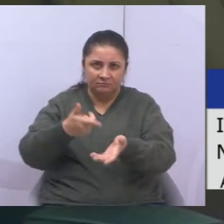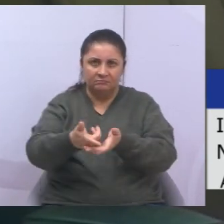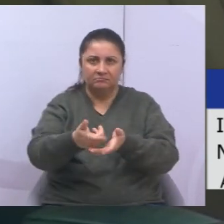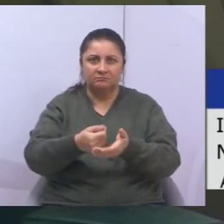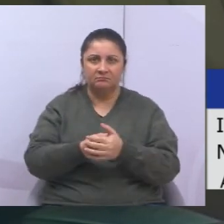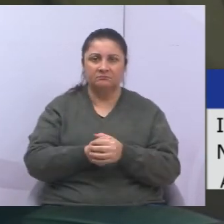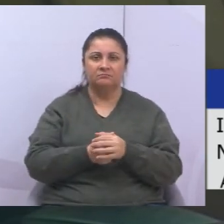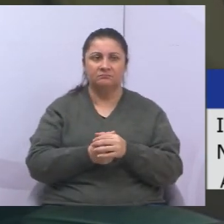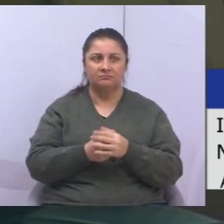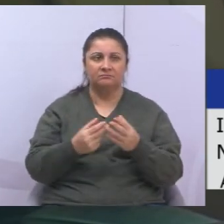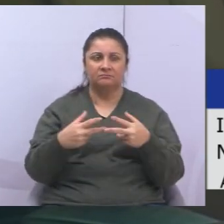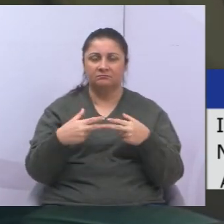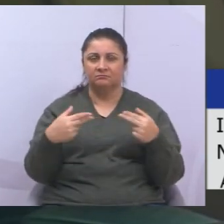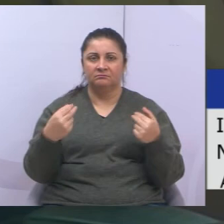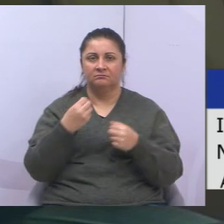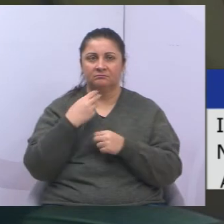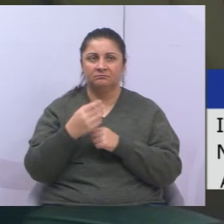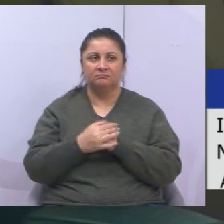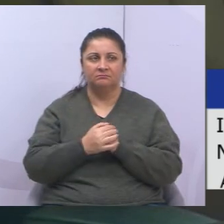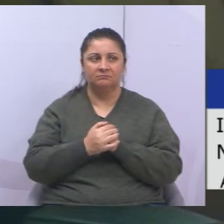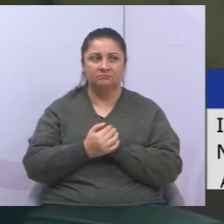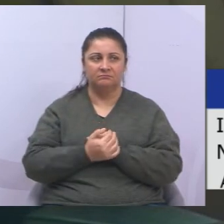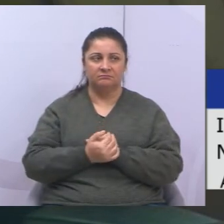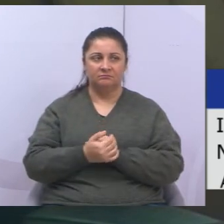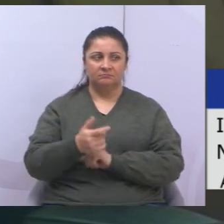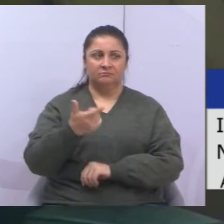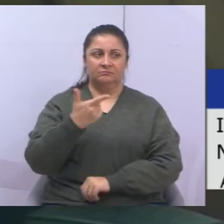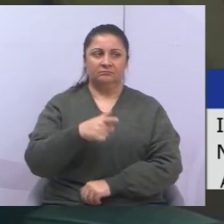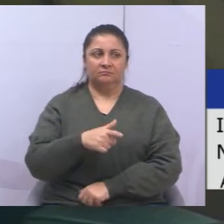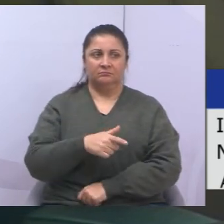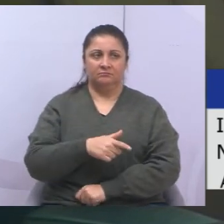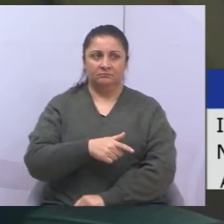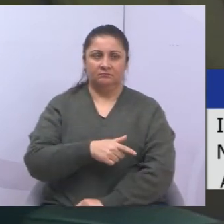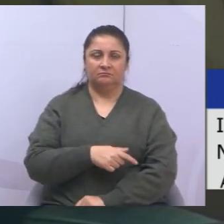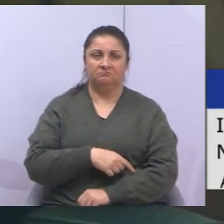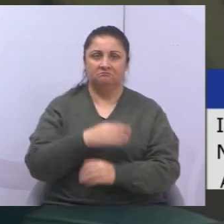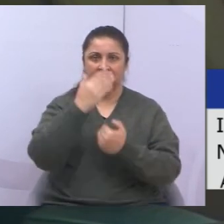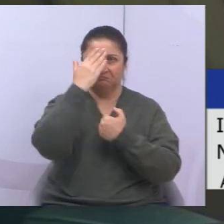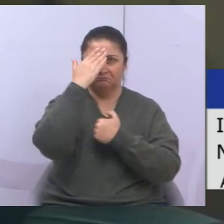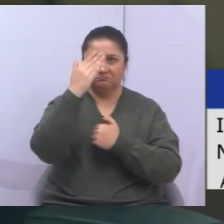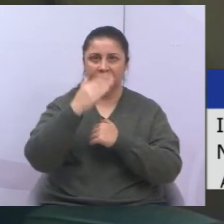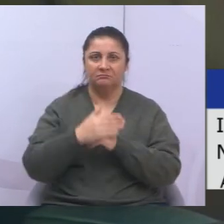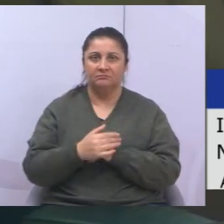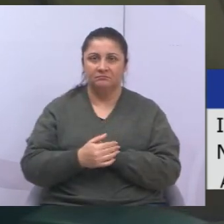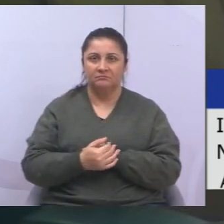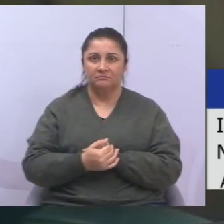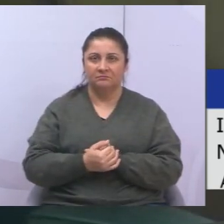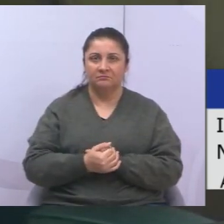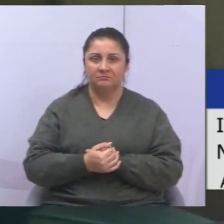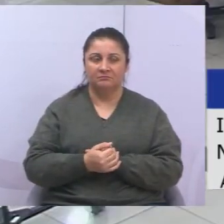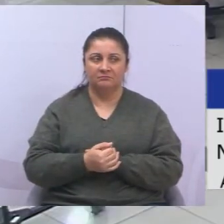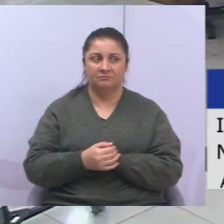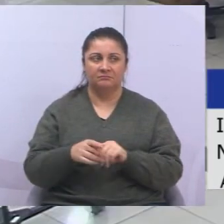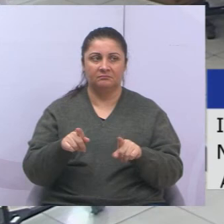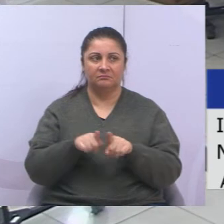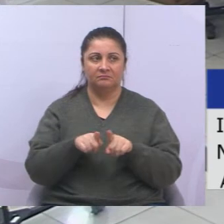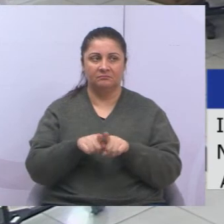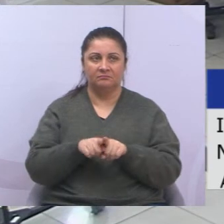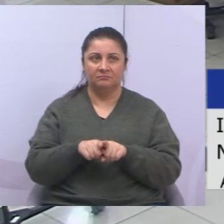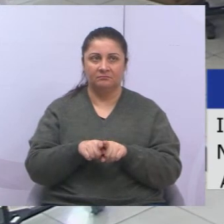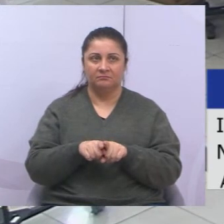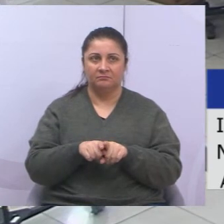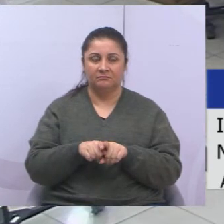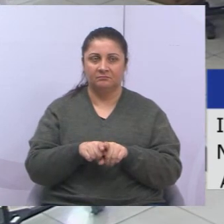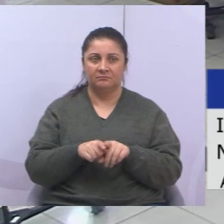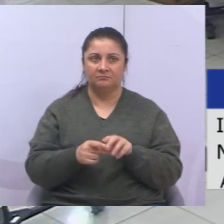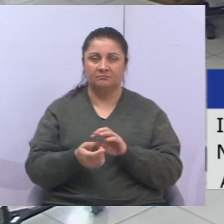olha quanta coisa boa, né? Então, mais uma vez, parabéns mesmo, obrigado pelo seu tempo aí. Então, e também fora isso, né, Roninha, vereador